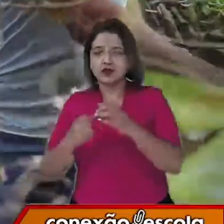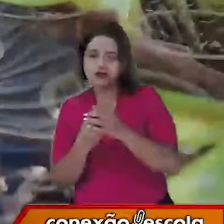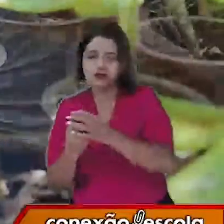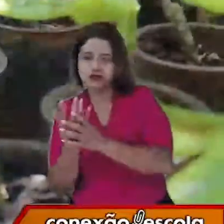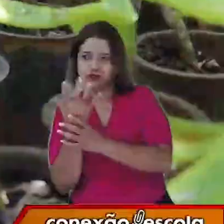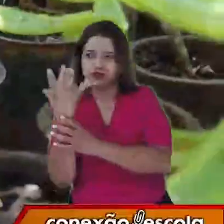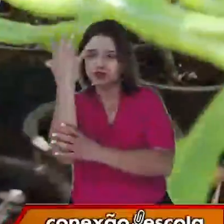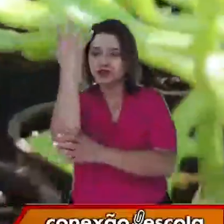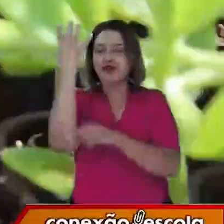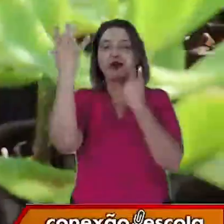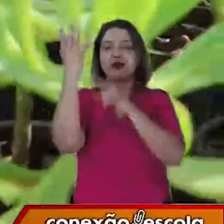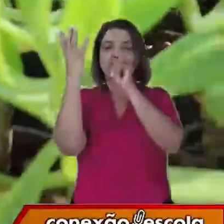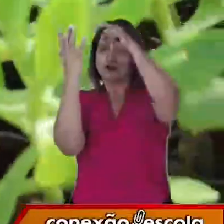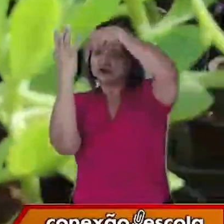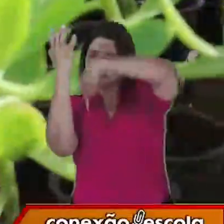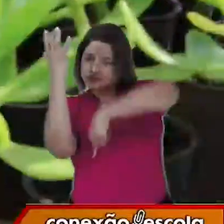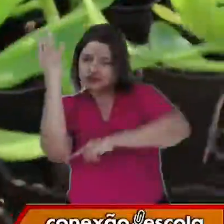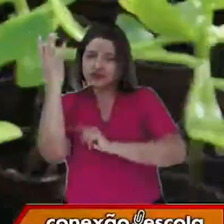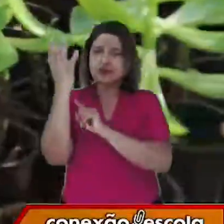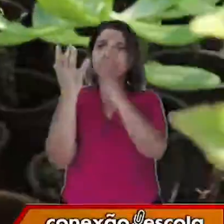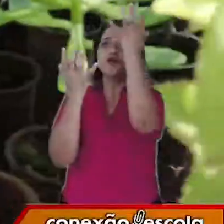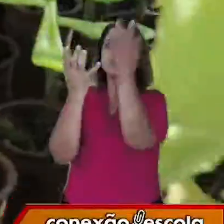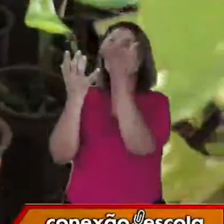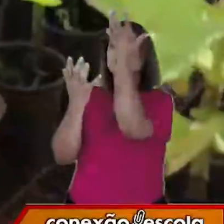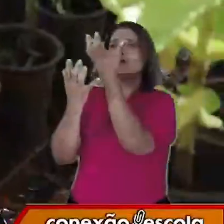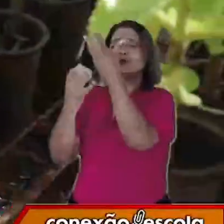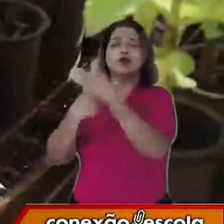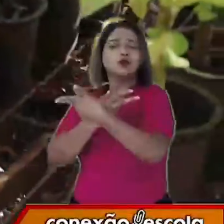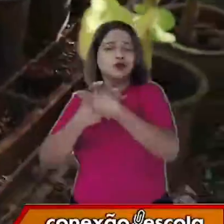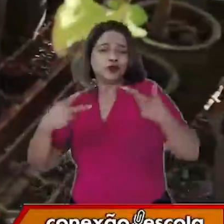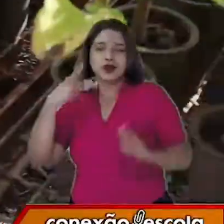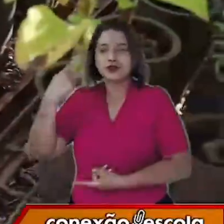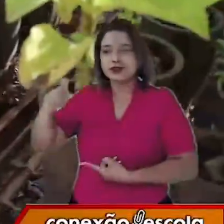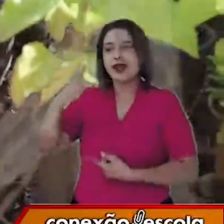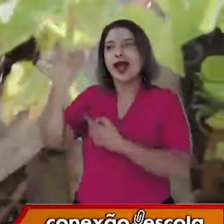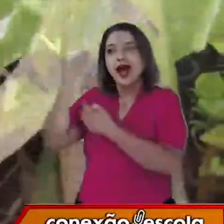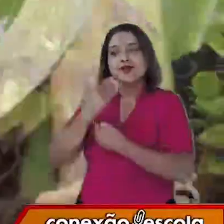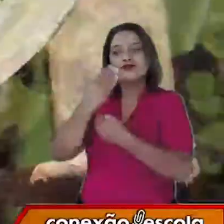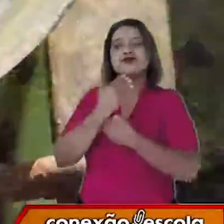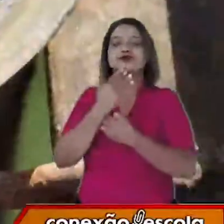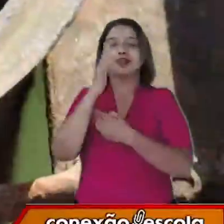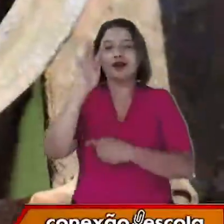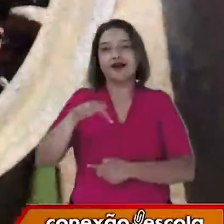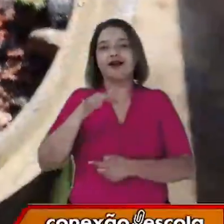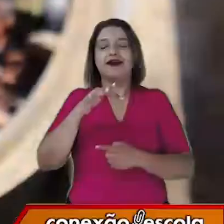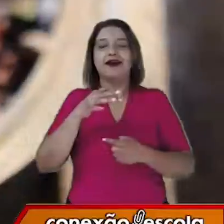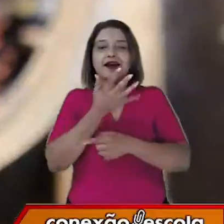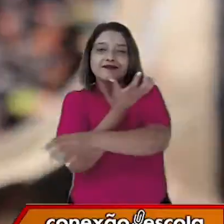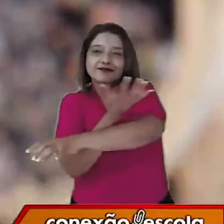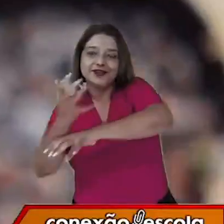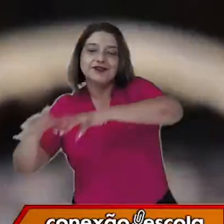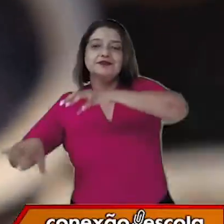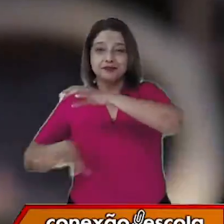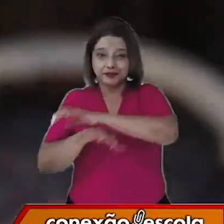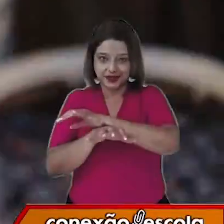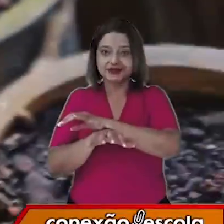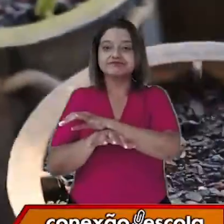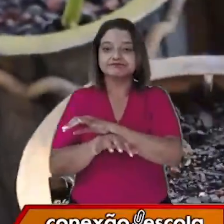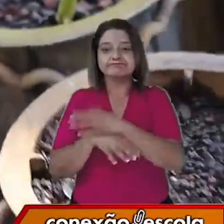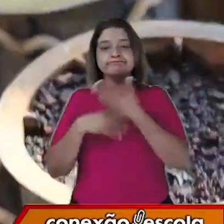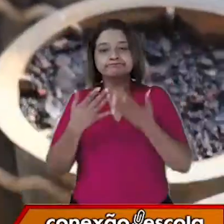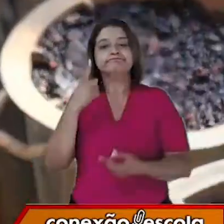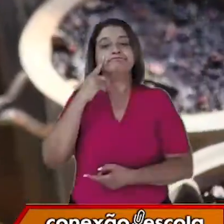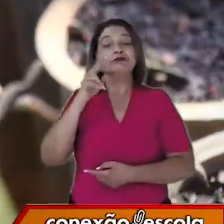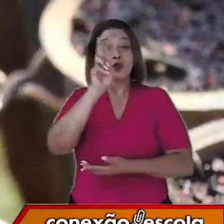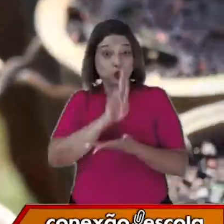sua função, o seu processo, né, de ajudar no resgate da natureza. Então, a universidade tem